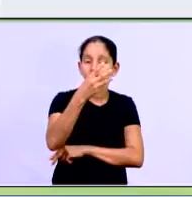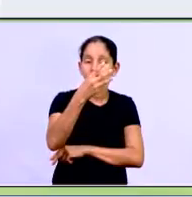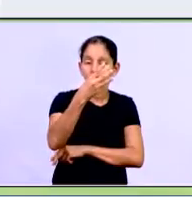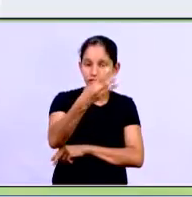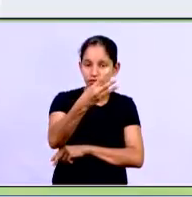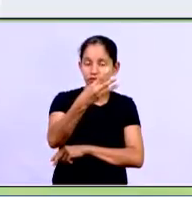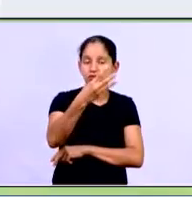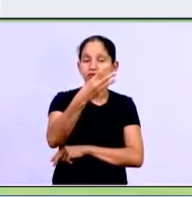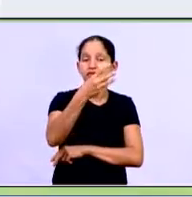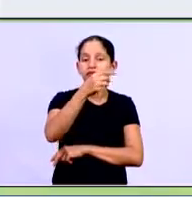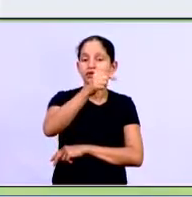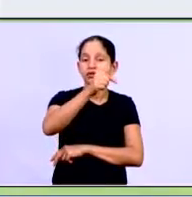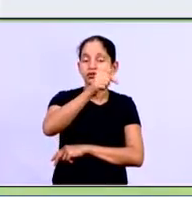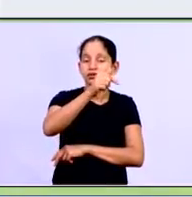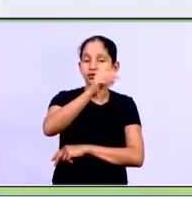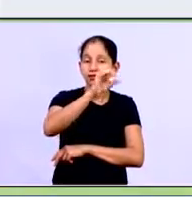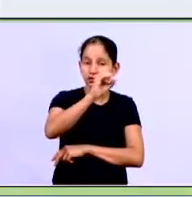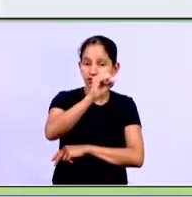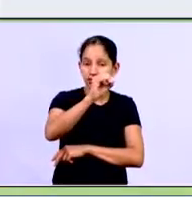R$2.370,18.